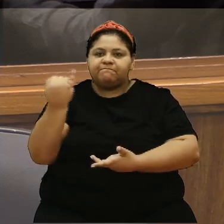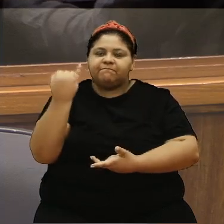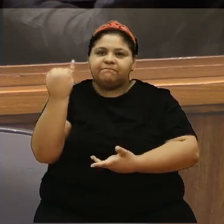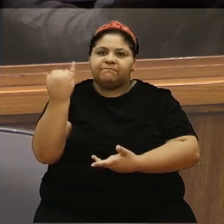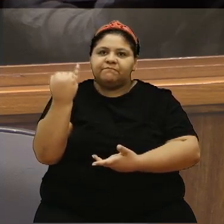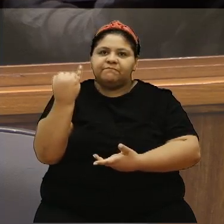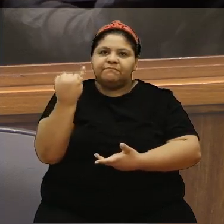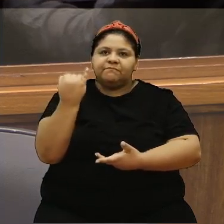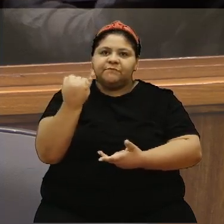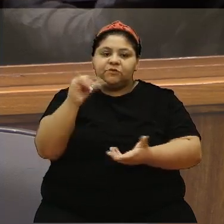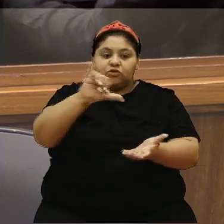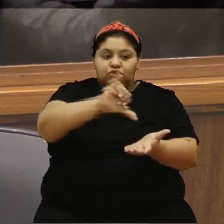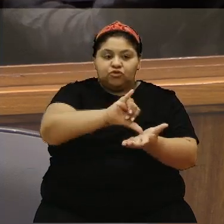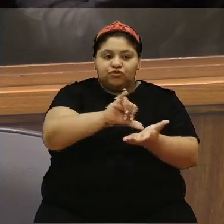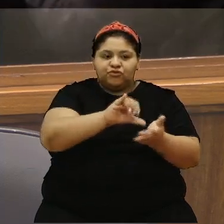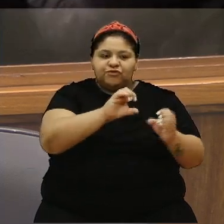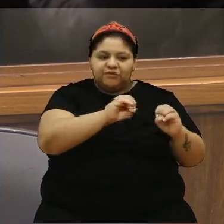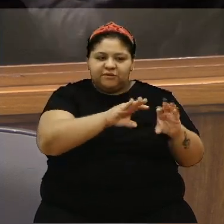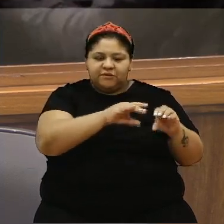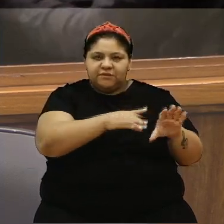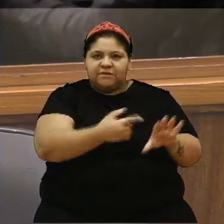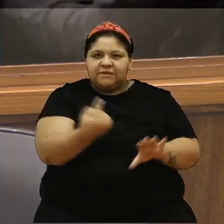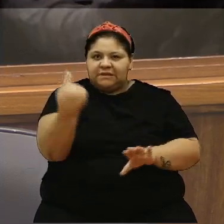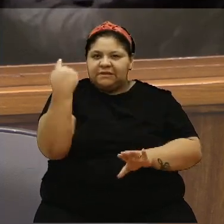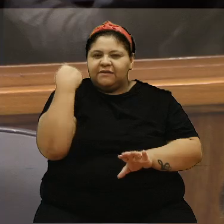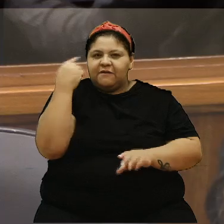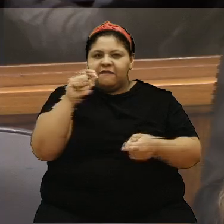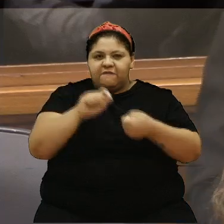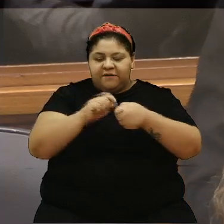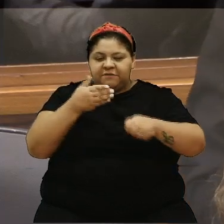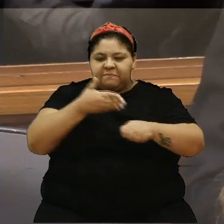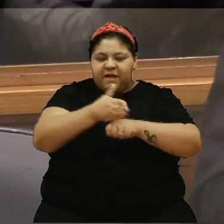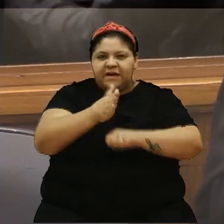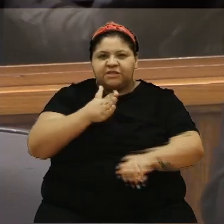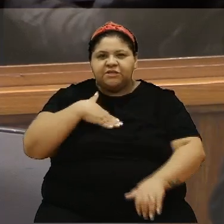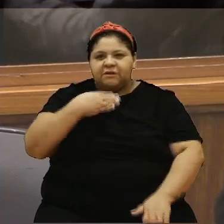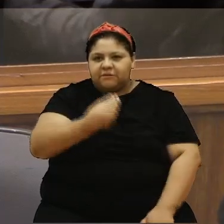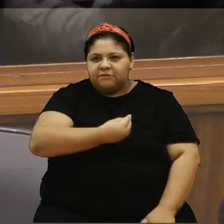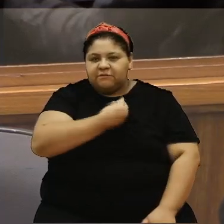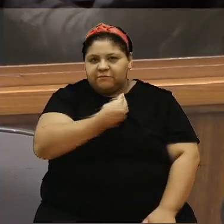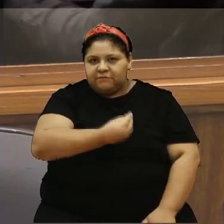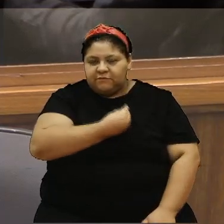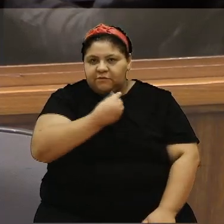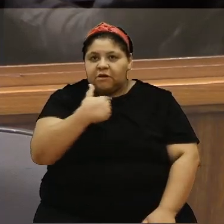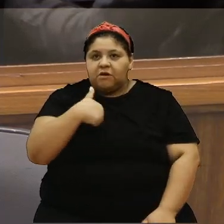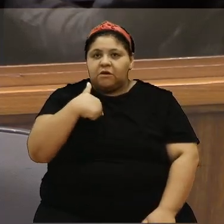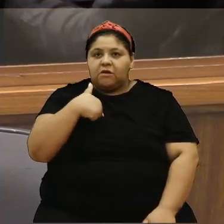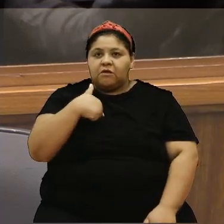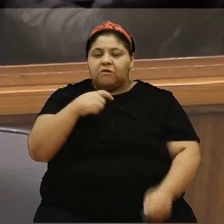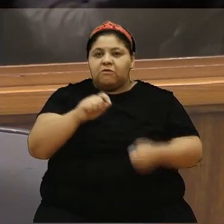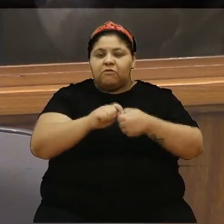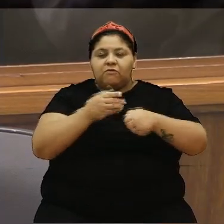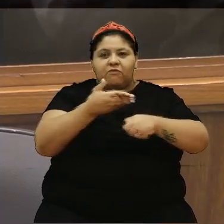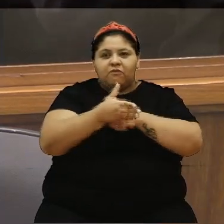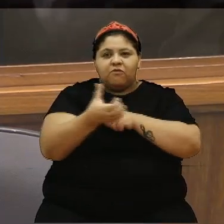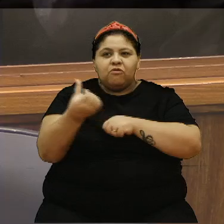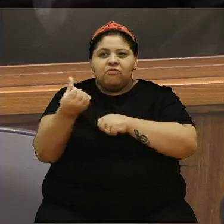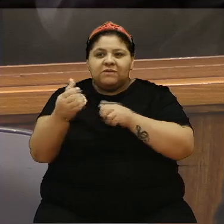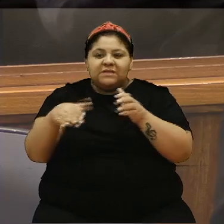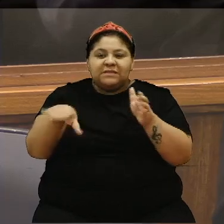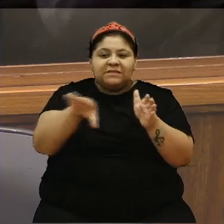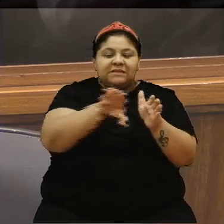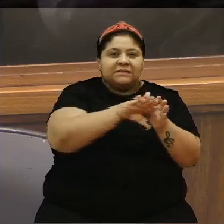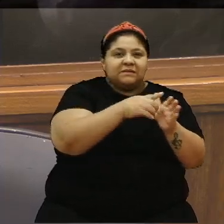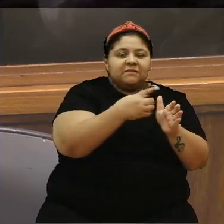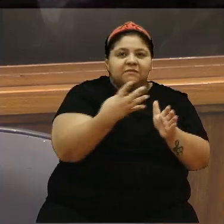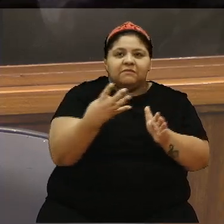do centro educativo. Na época, teve na minha vida. Eu fiz parte do centro educativo dos 6 aos 14 anos,